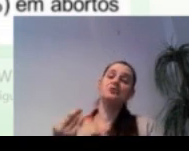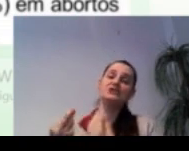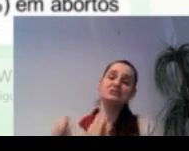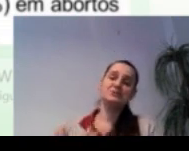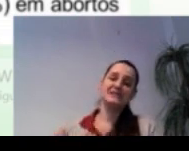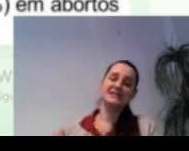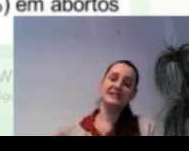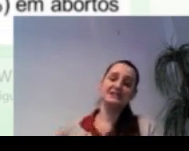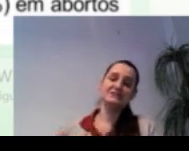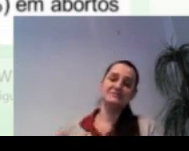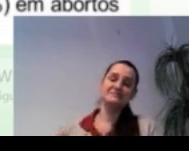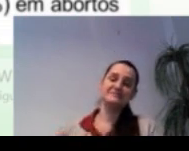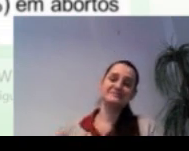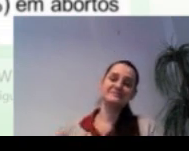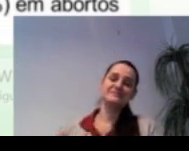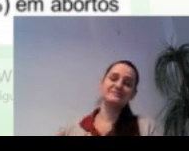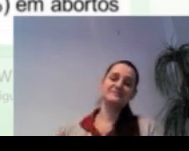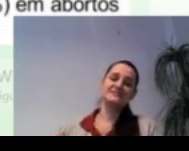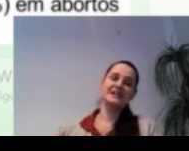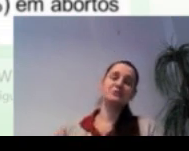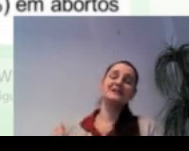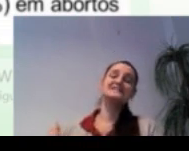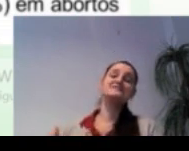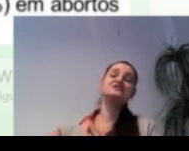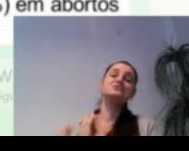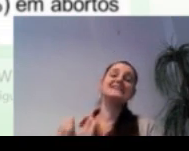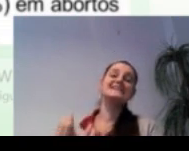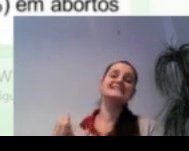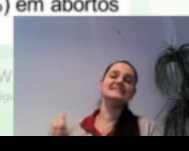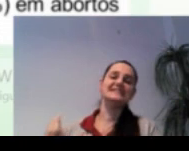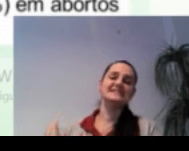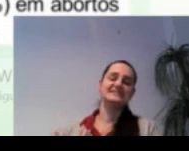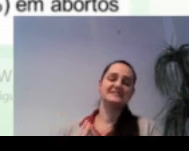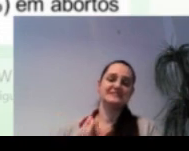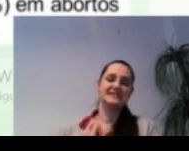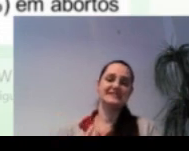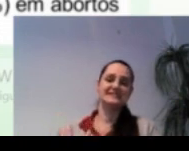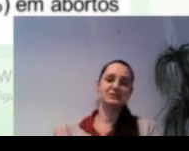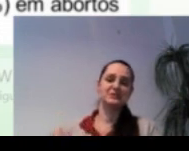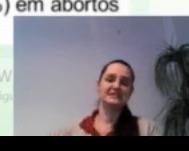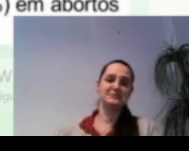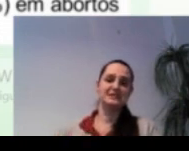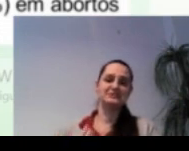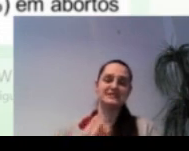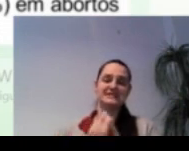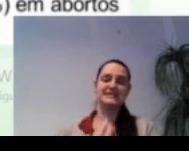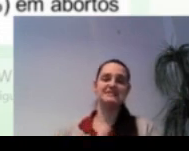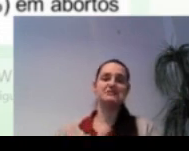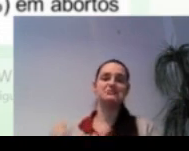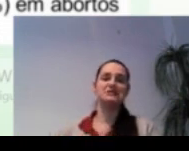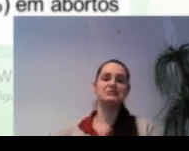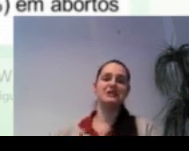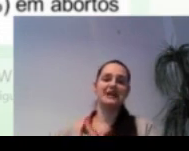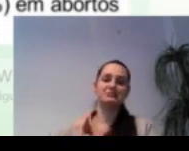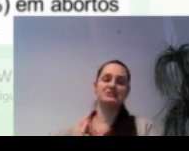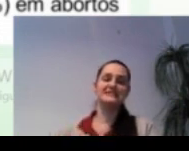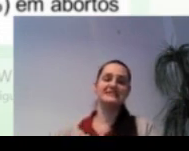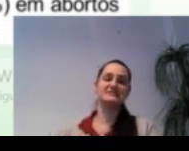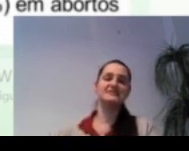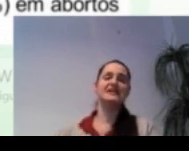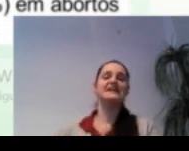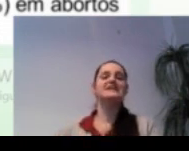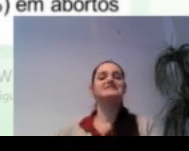DNA ser muito pequenininho, como é que se visualiza esse sequenciamento, se teve ou não